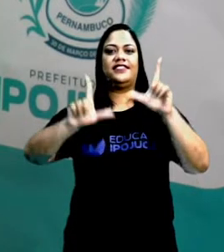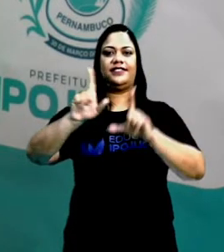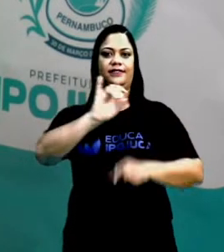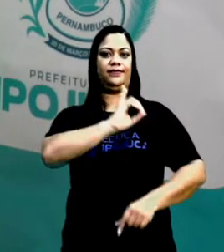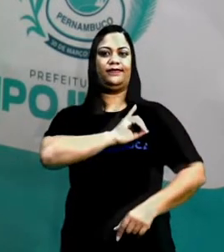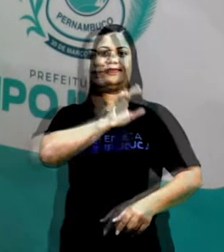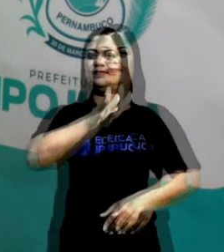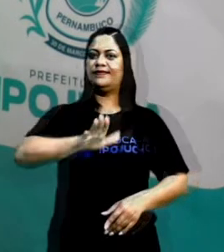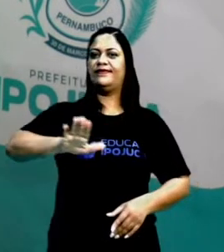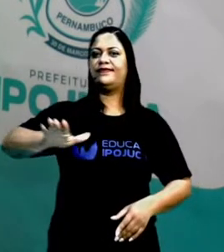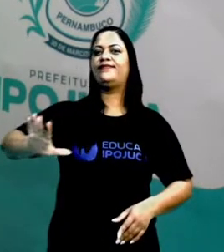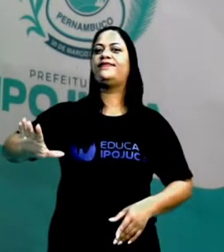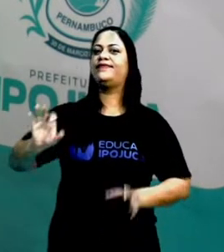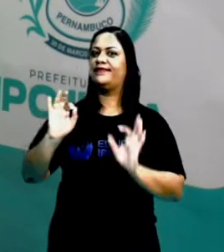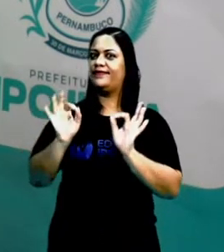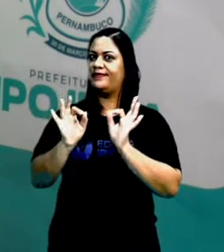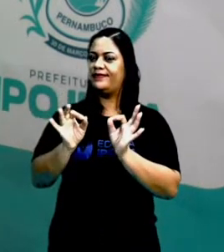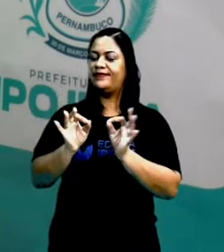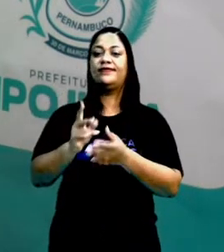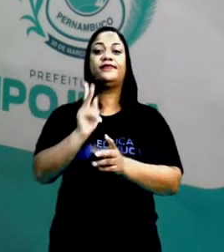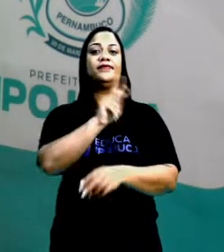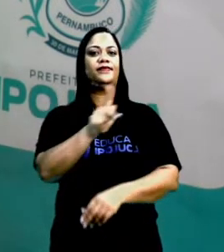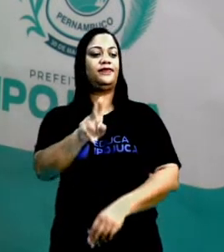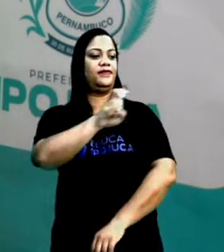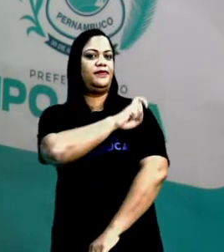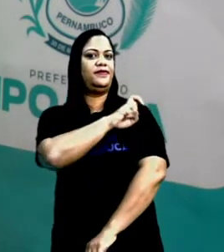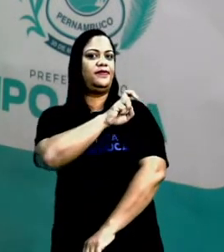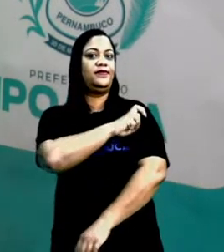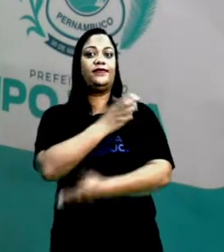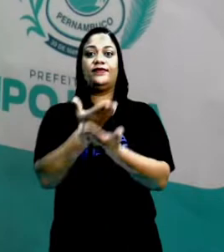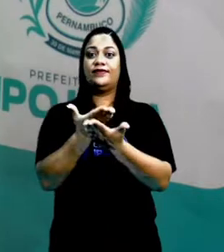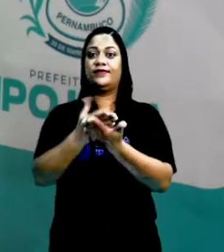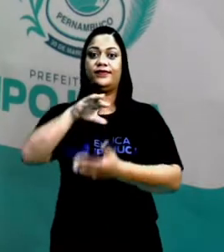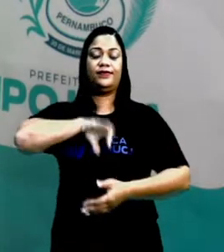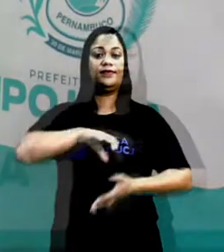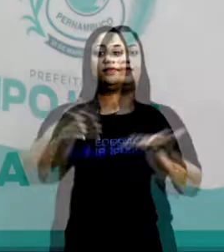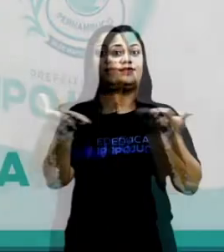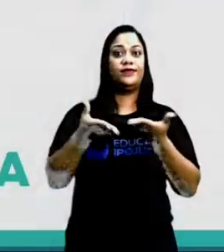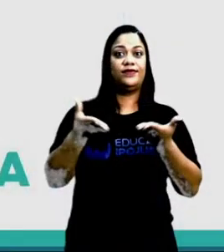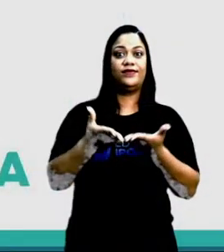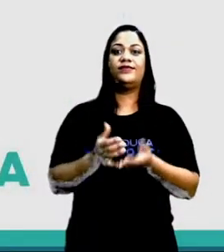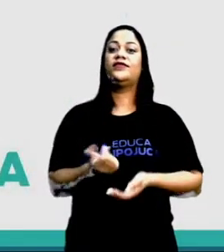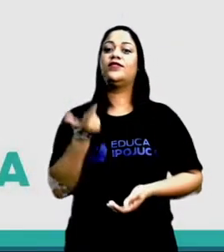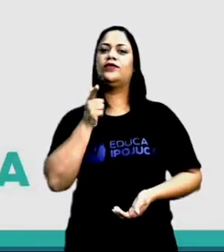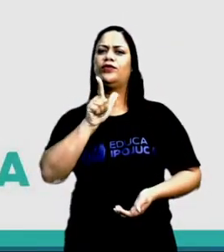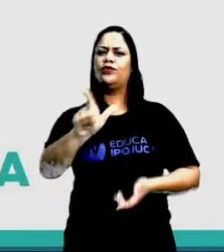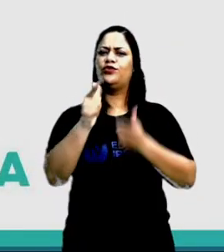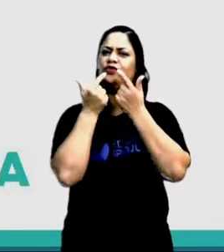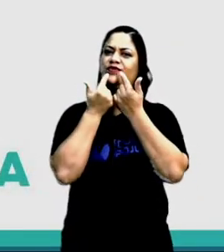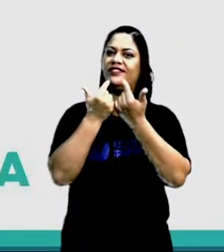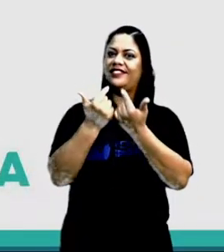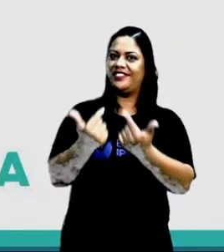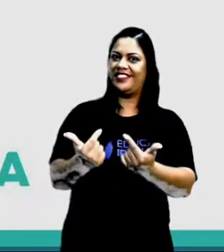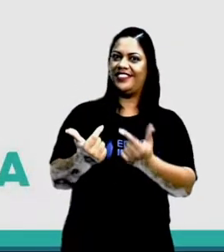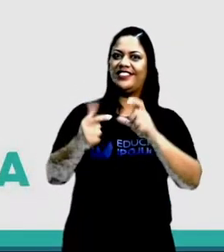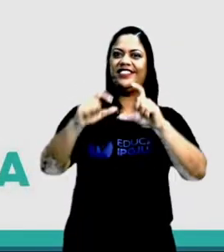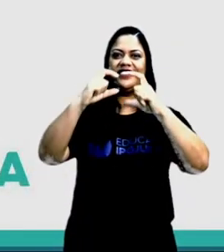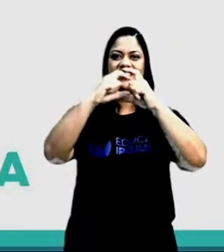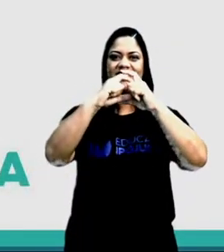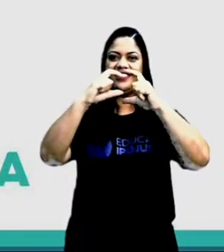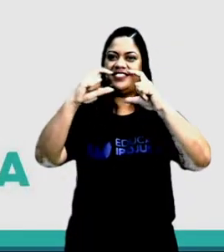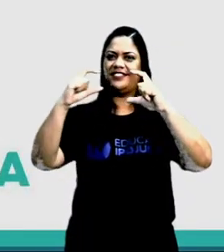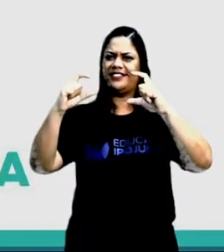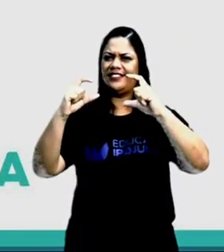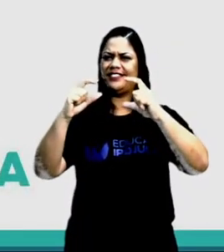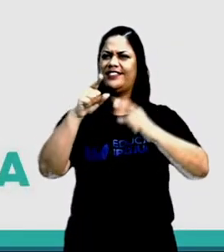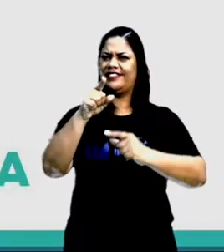Eduque Pojuca, tá certo? Sou do quinto ano e na nossa aula de português de hoje a gente vai ver sobre outras linguagens, tiras.